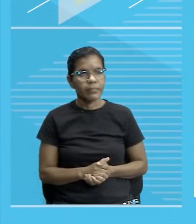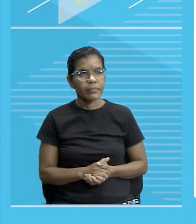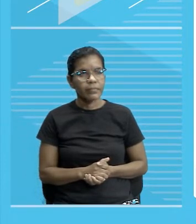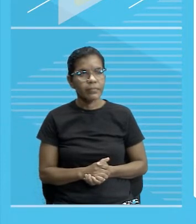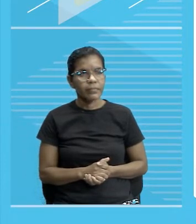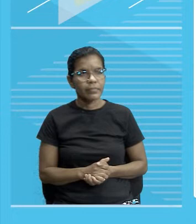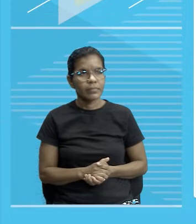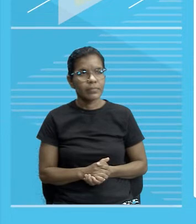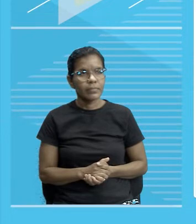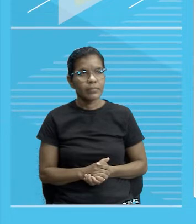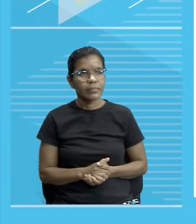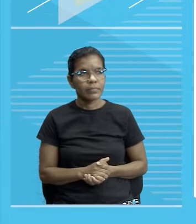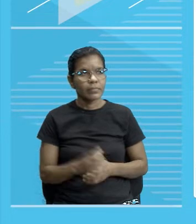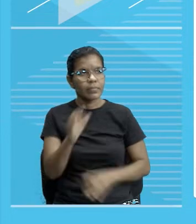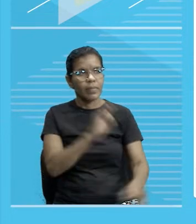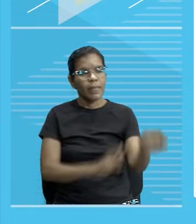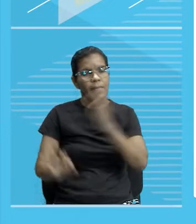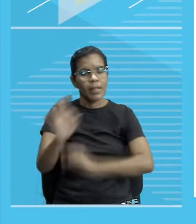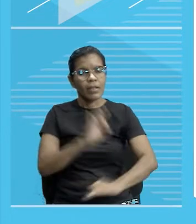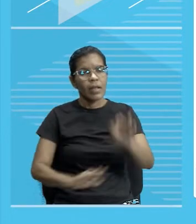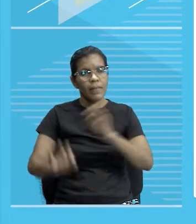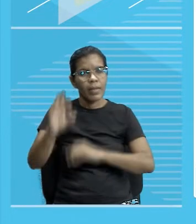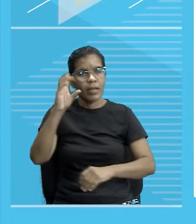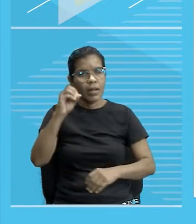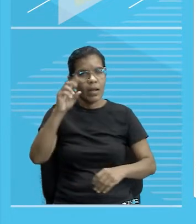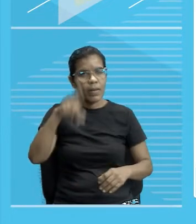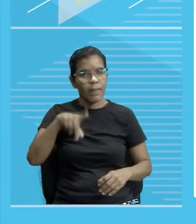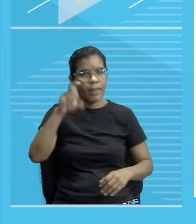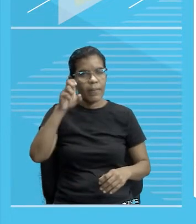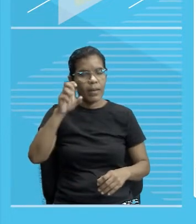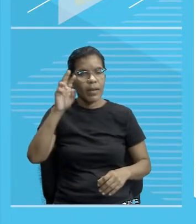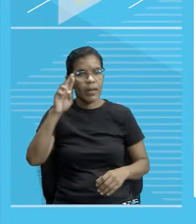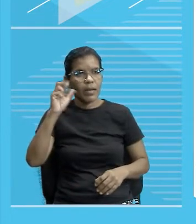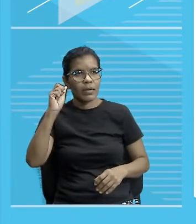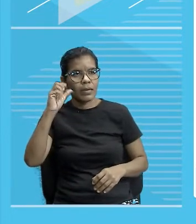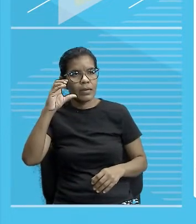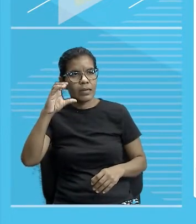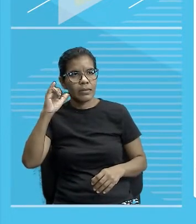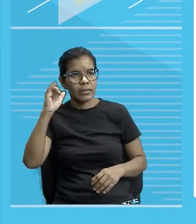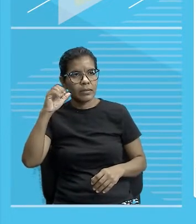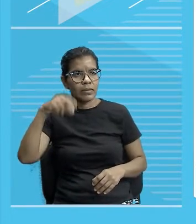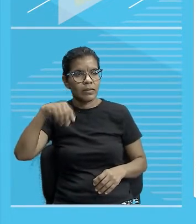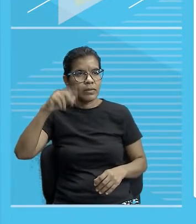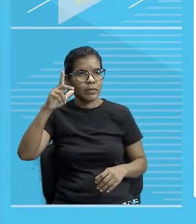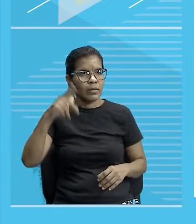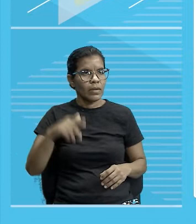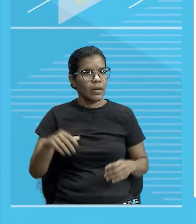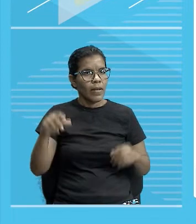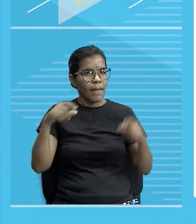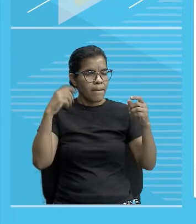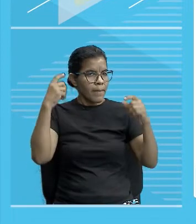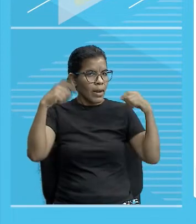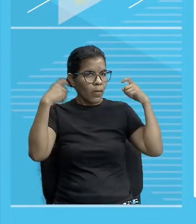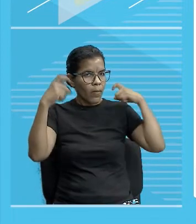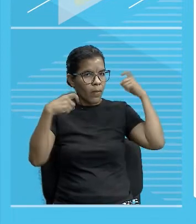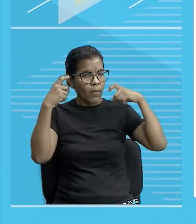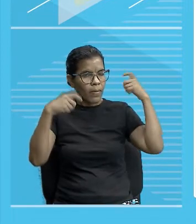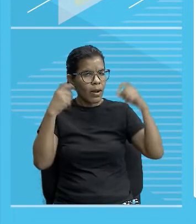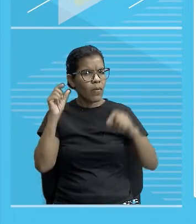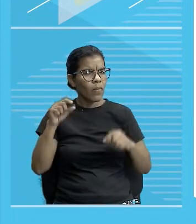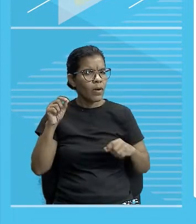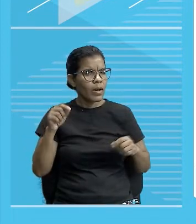de do planejamento operacional vamos lá ele se preocupa basicamente no o que fazer